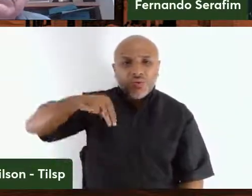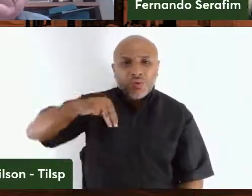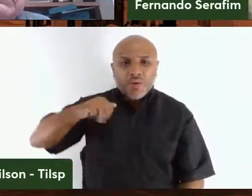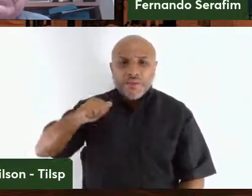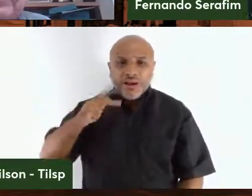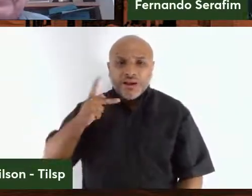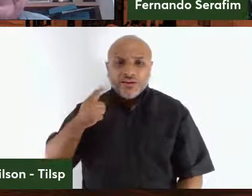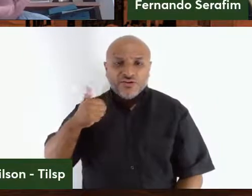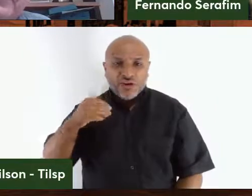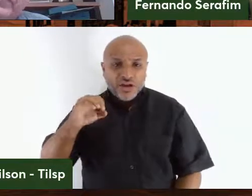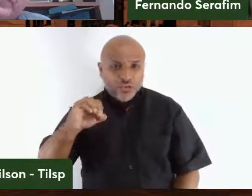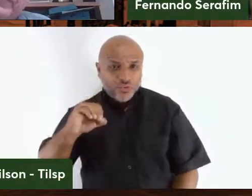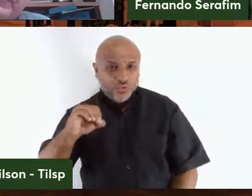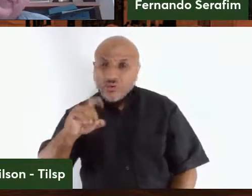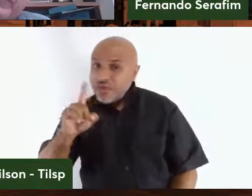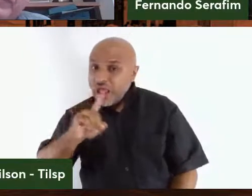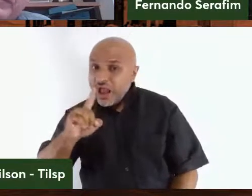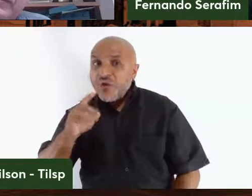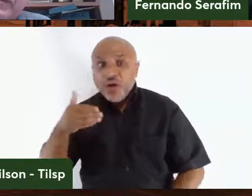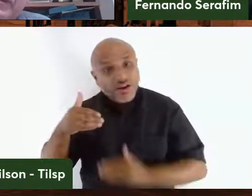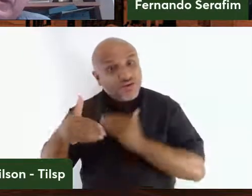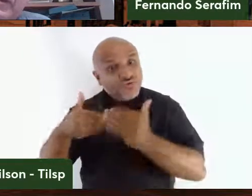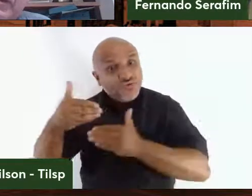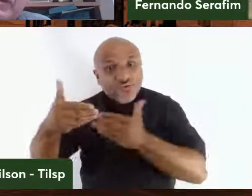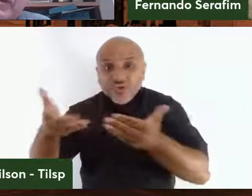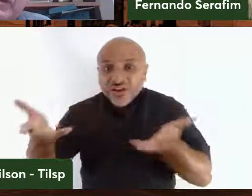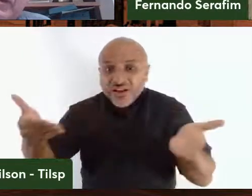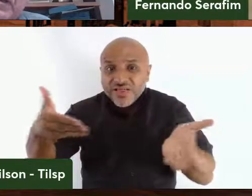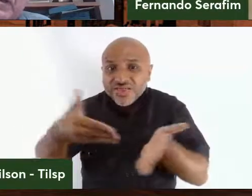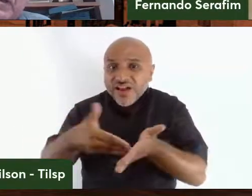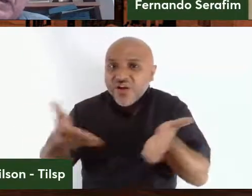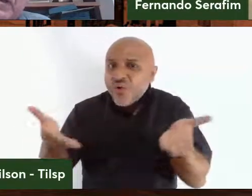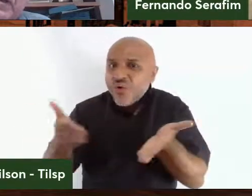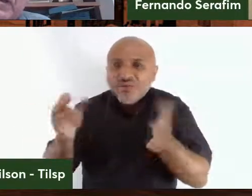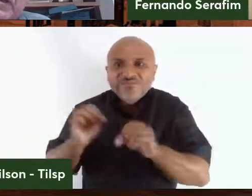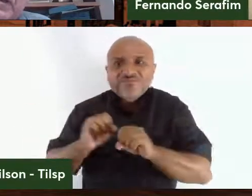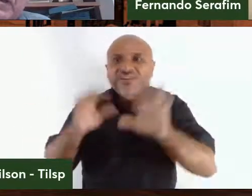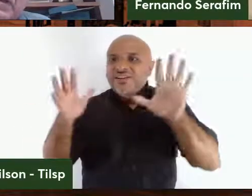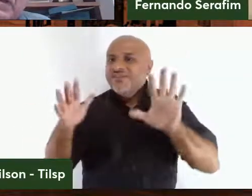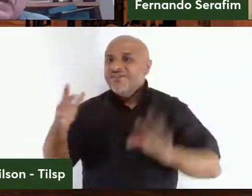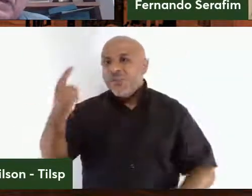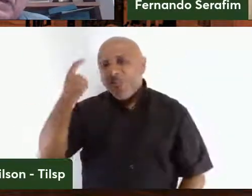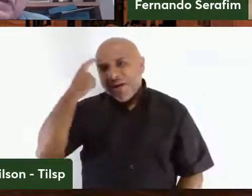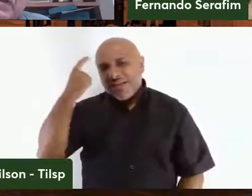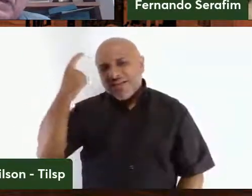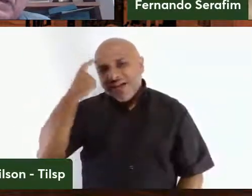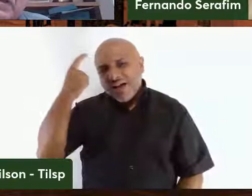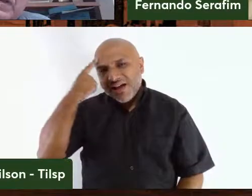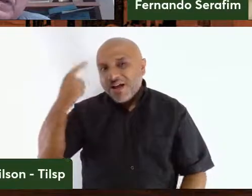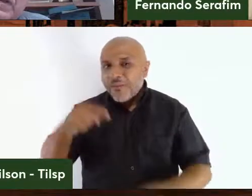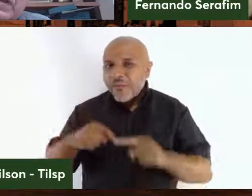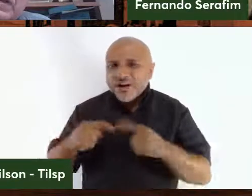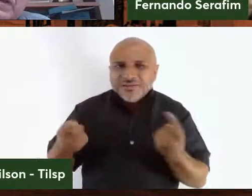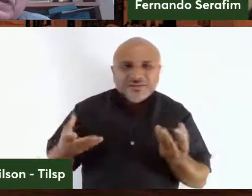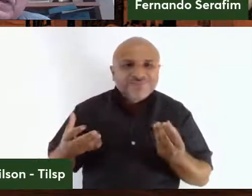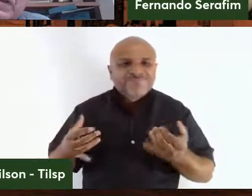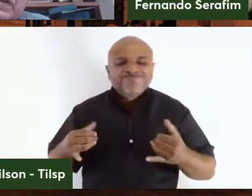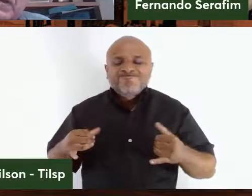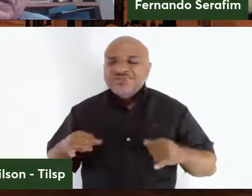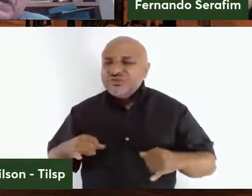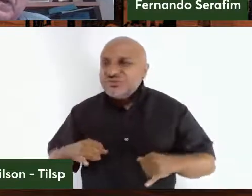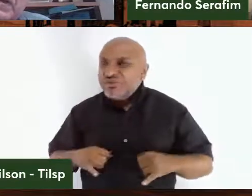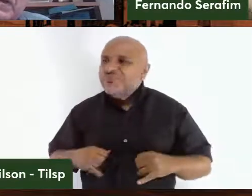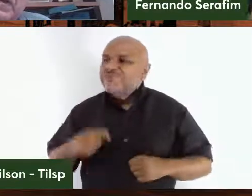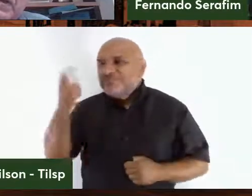ela circula até hoje, né, que incrível pensar nisso e que também que doloroso pensar nisso, né, e aí